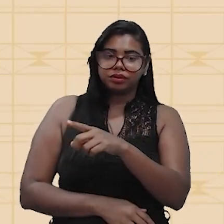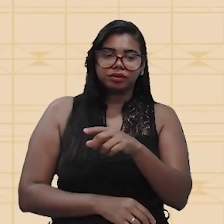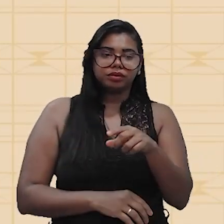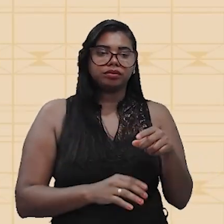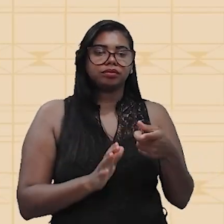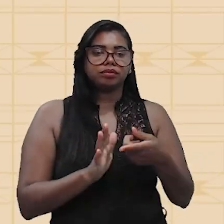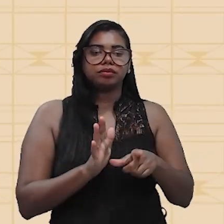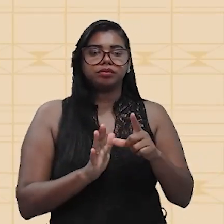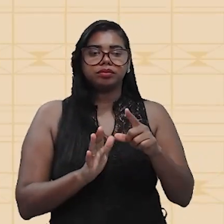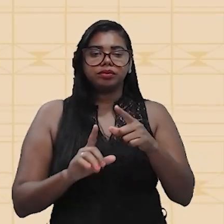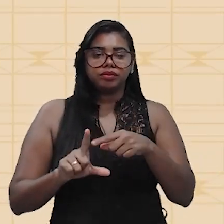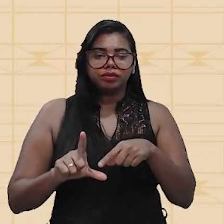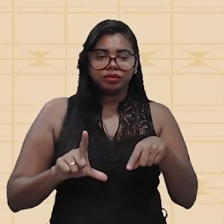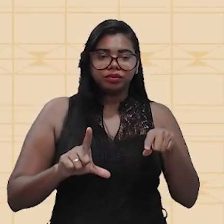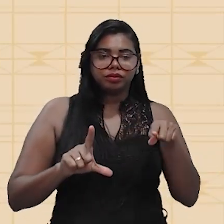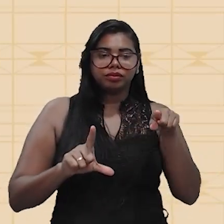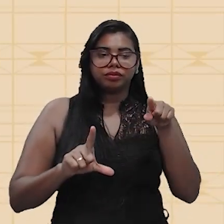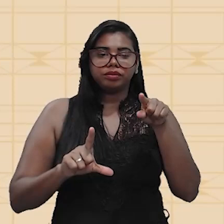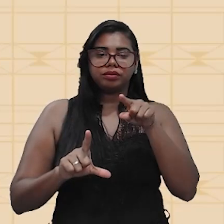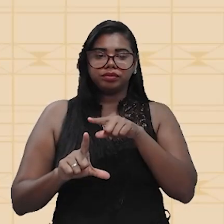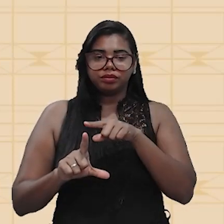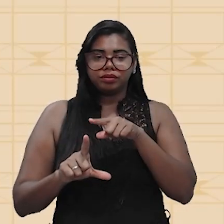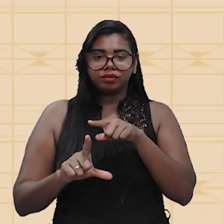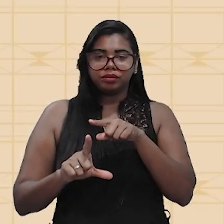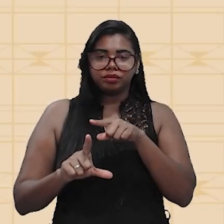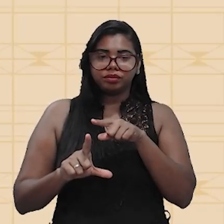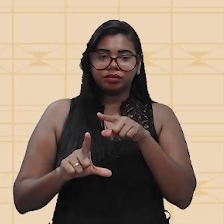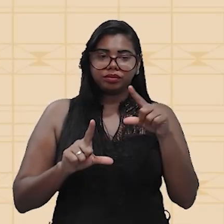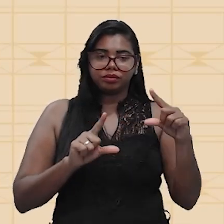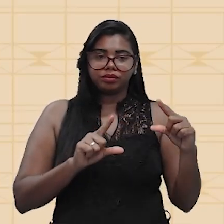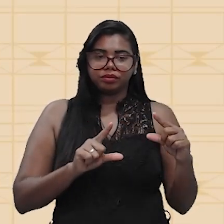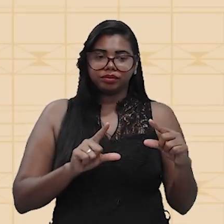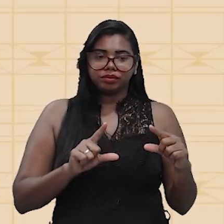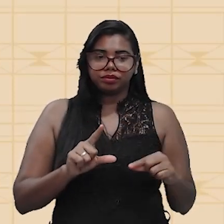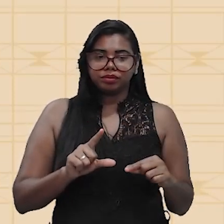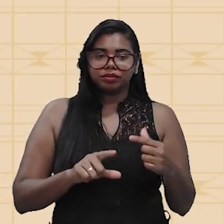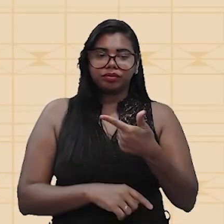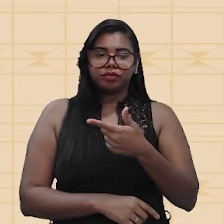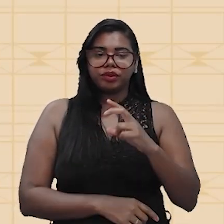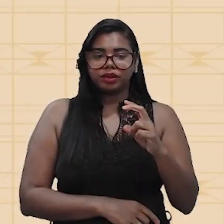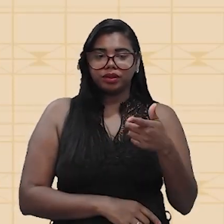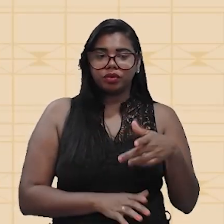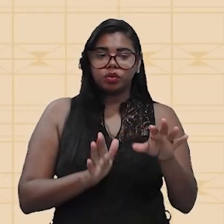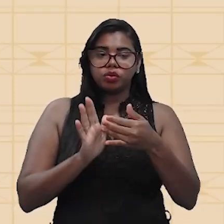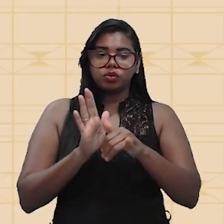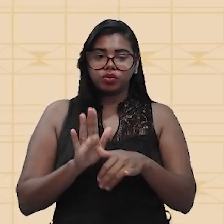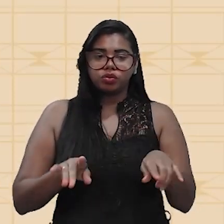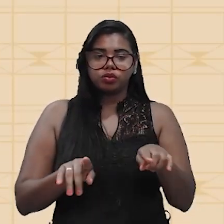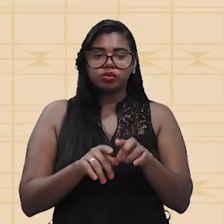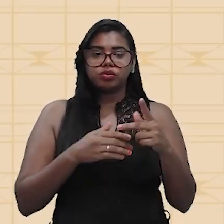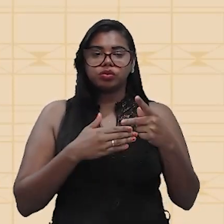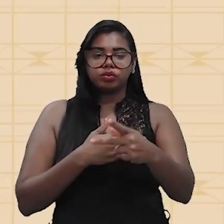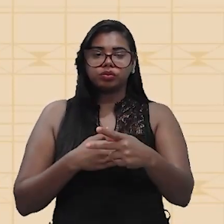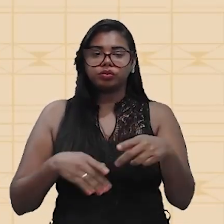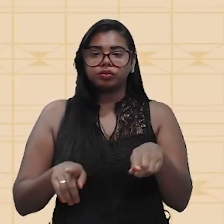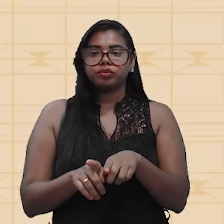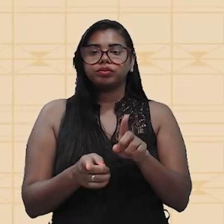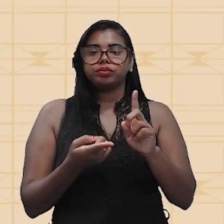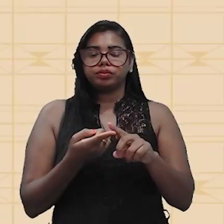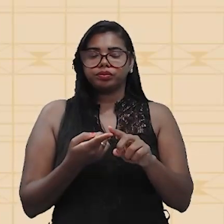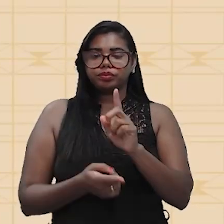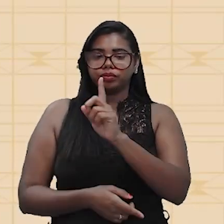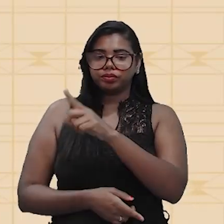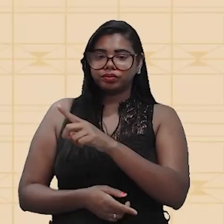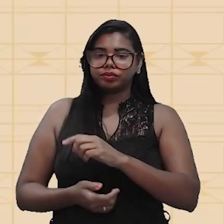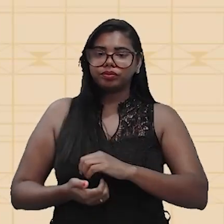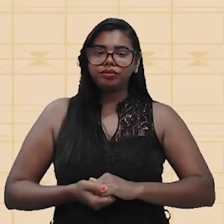veja que ela toca primeiro na parte menor, 25 é outro gerador e dando sequência, ó, ela toca, opa, tocou primeiro